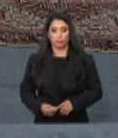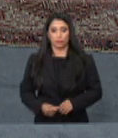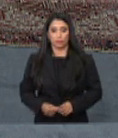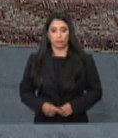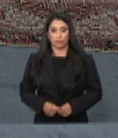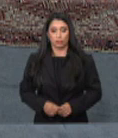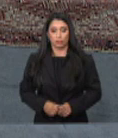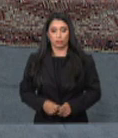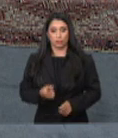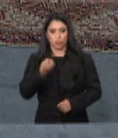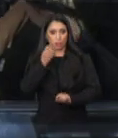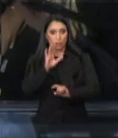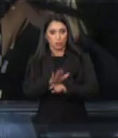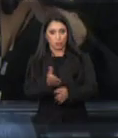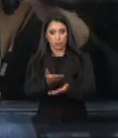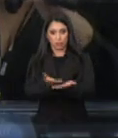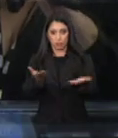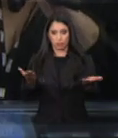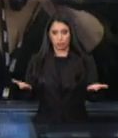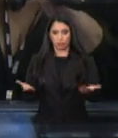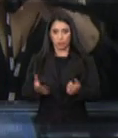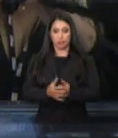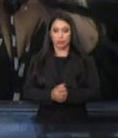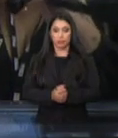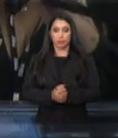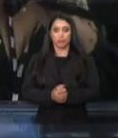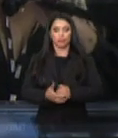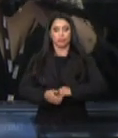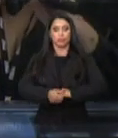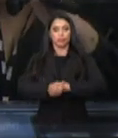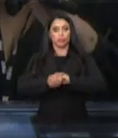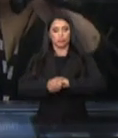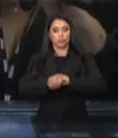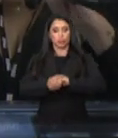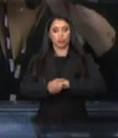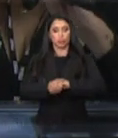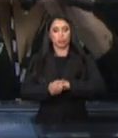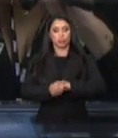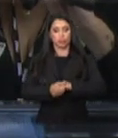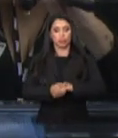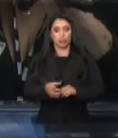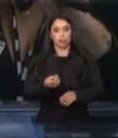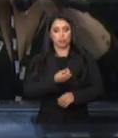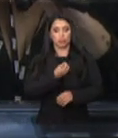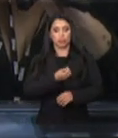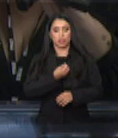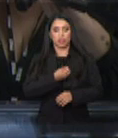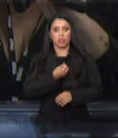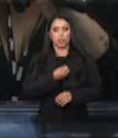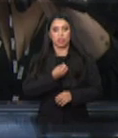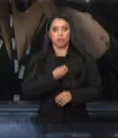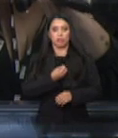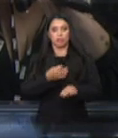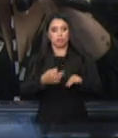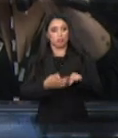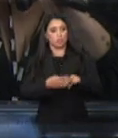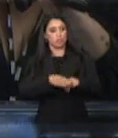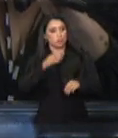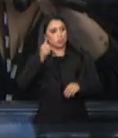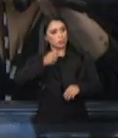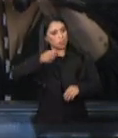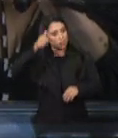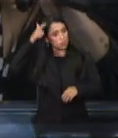Boa tarde a todos e todas cumprimentos presentes saudando excelentíssimo Ministro senhor Alexandre de